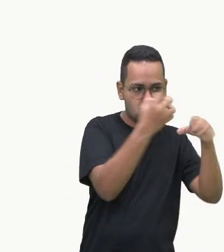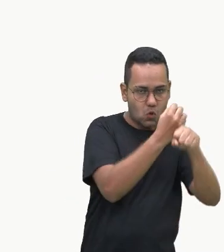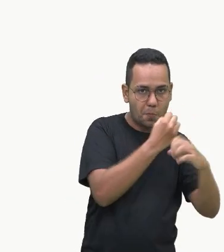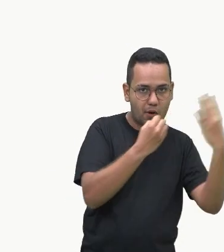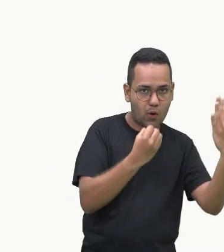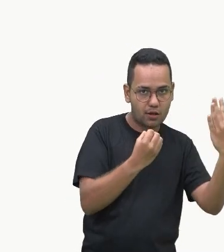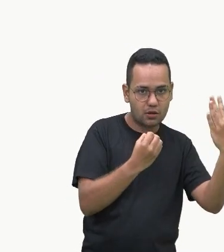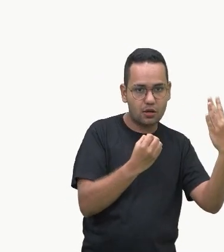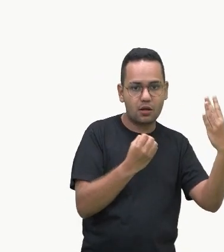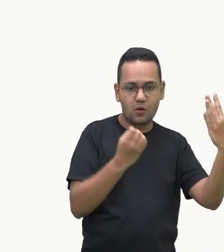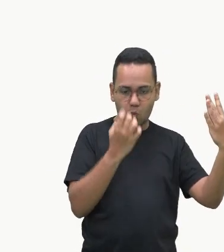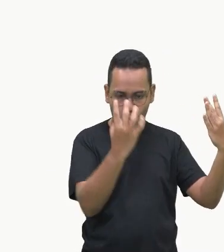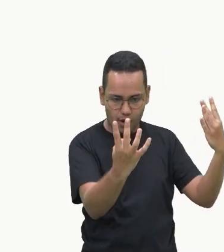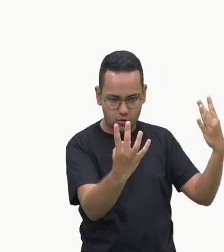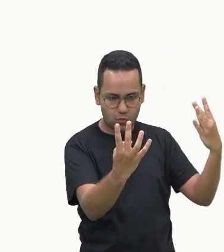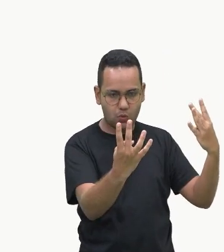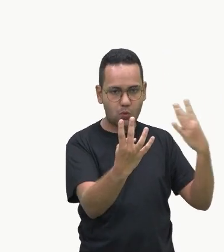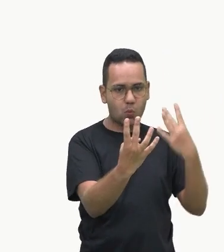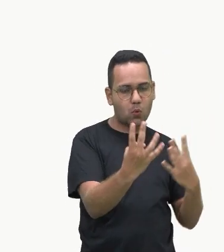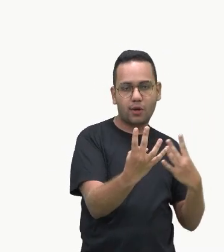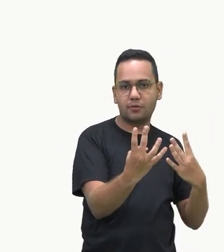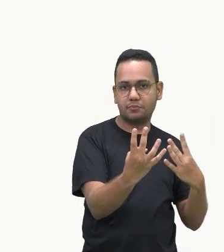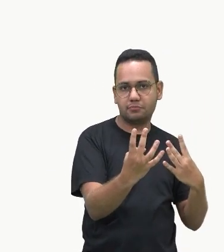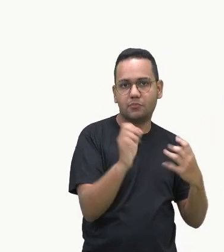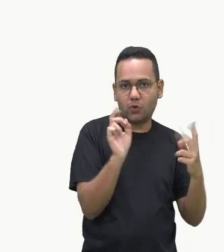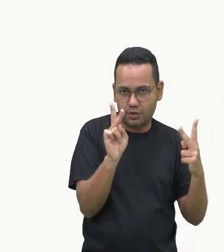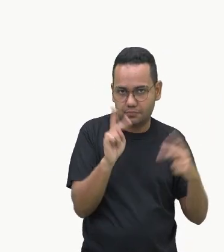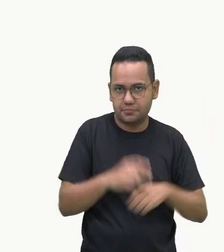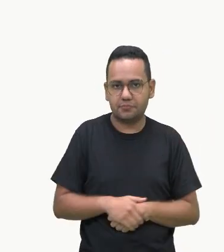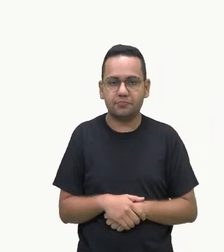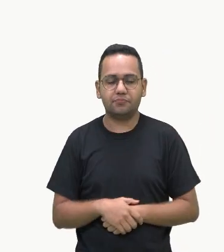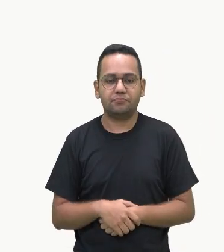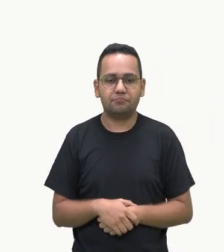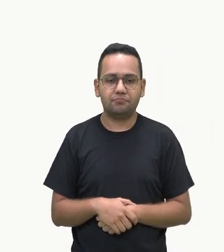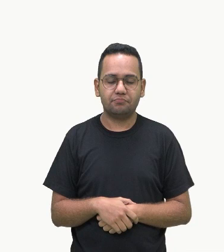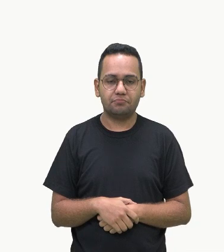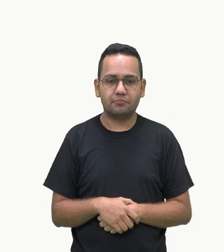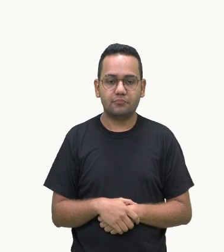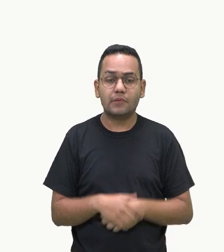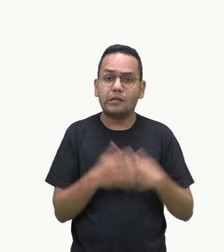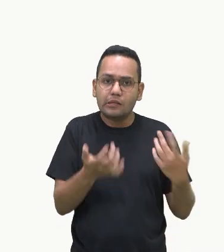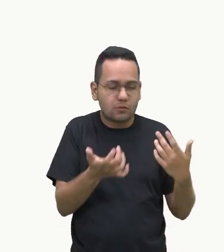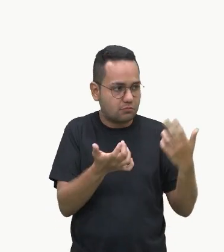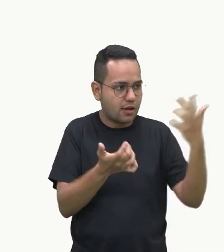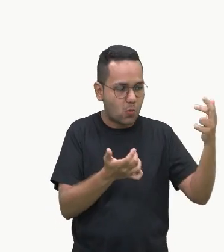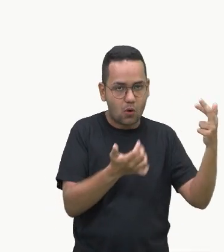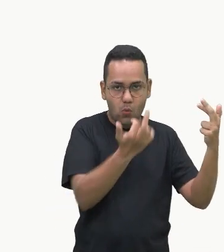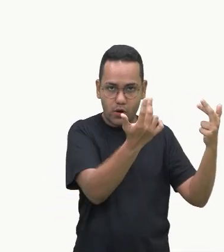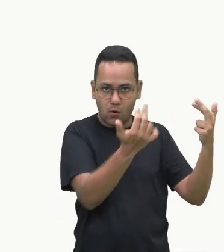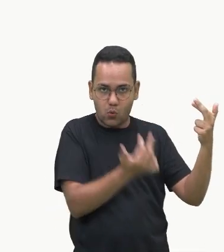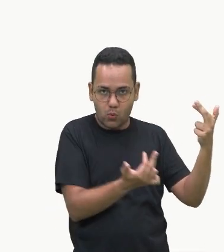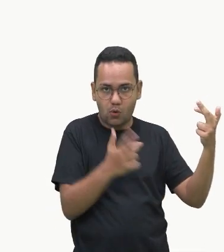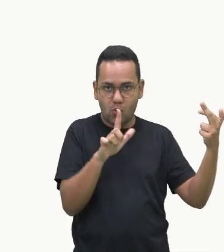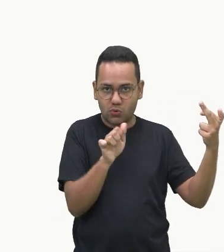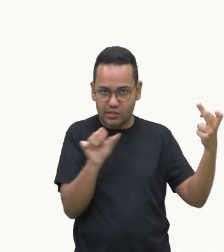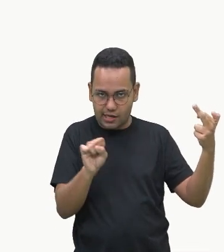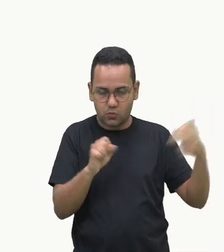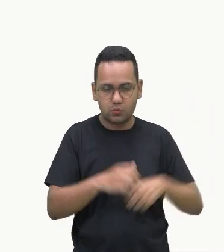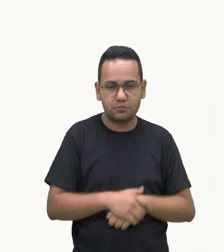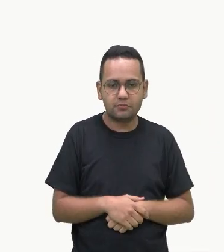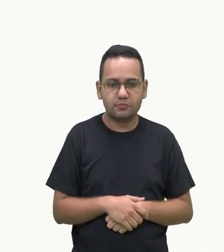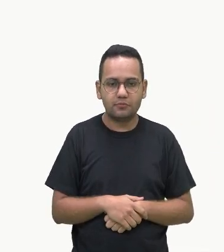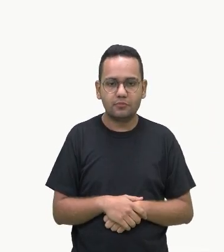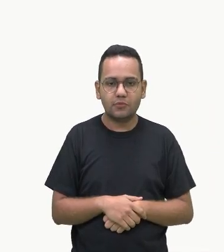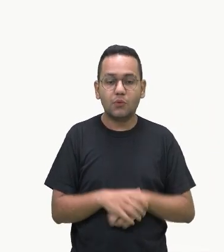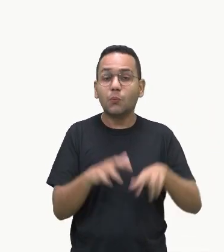2 lados também medirão 4. Como os lados são iguais, automaticamente